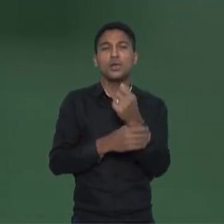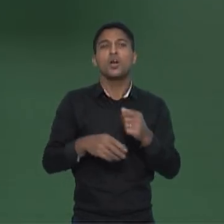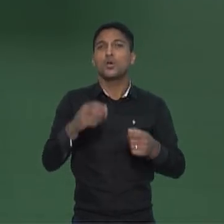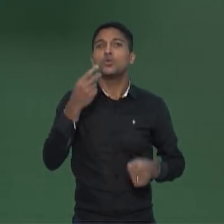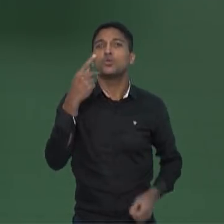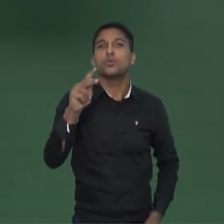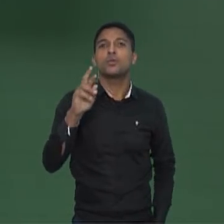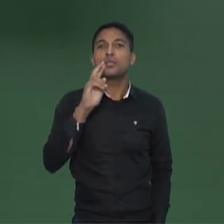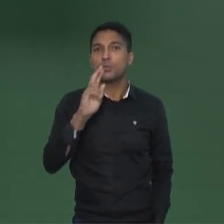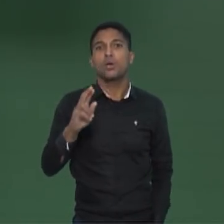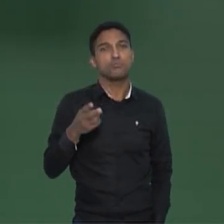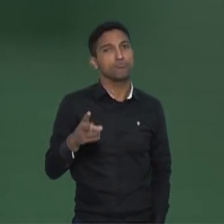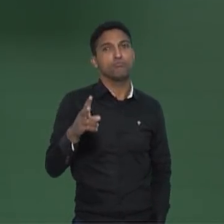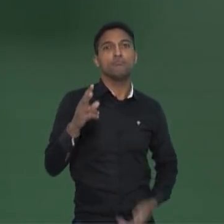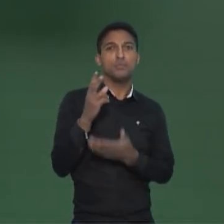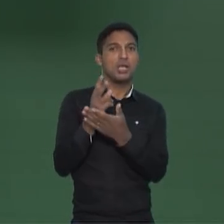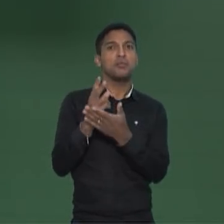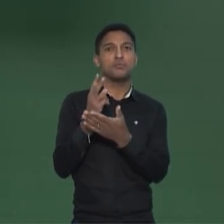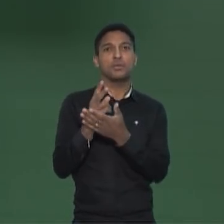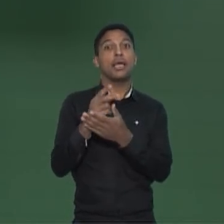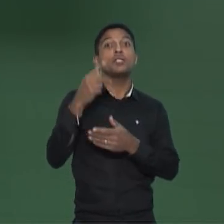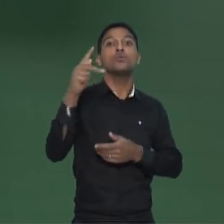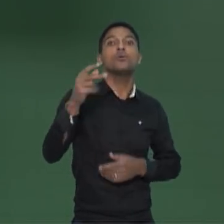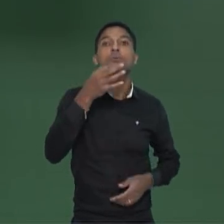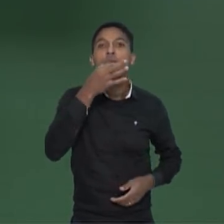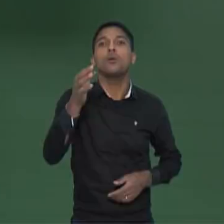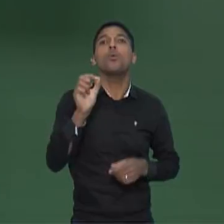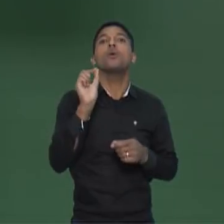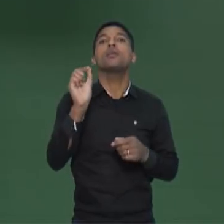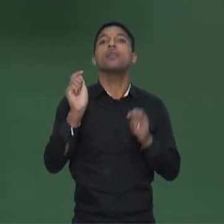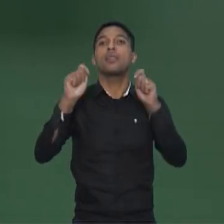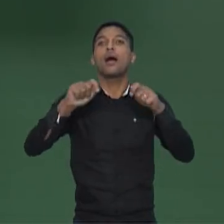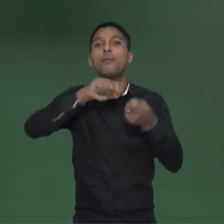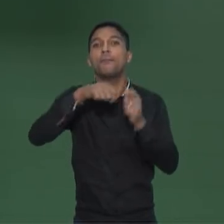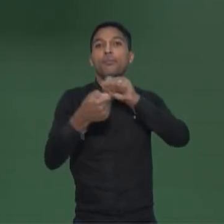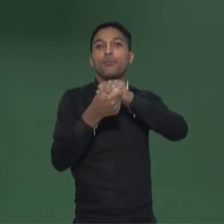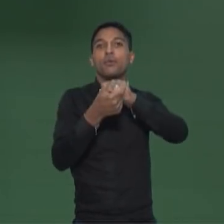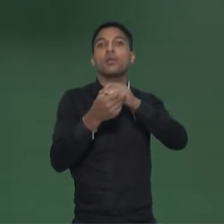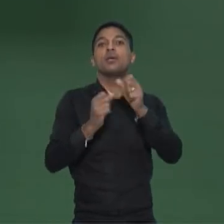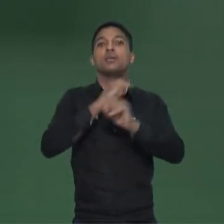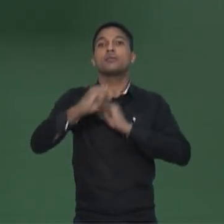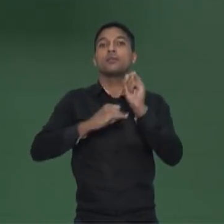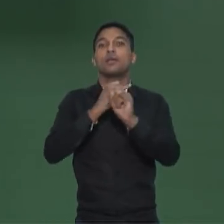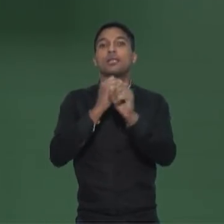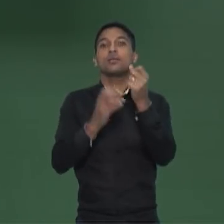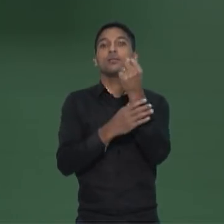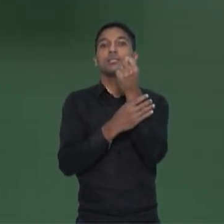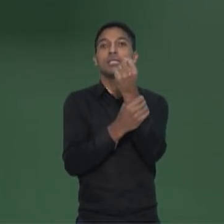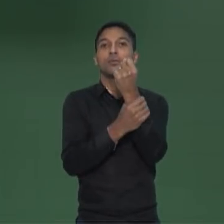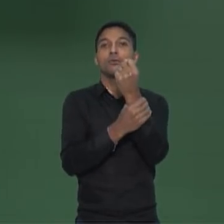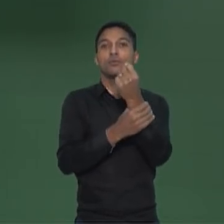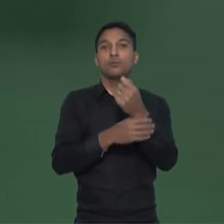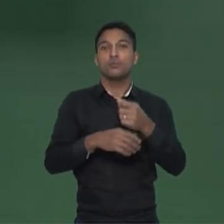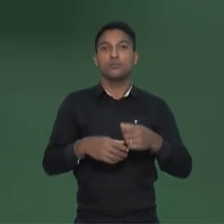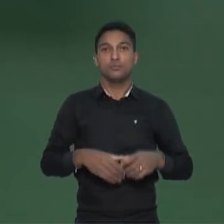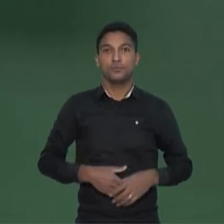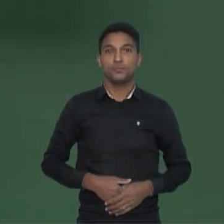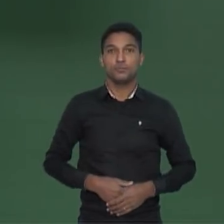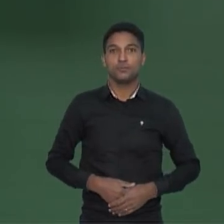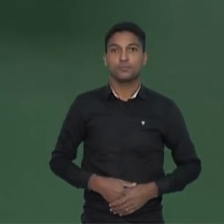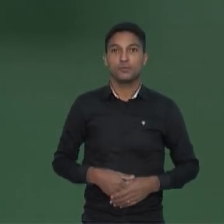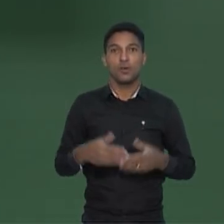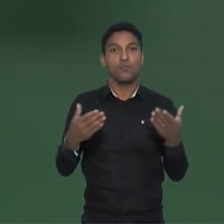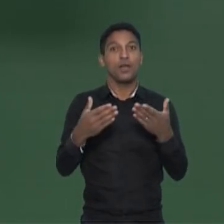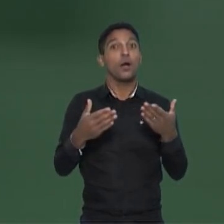saber a sua opinião, o que pode ser feito, certo? Então, mantenha a sua resposta. Veja aqui algumas